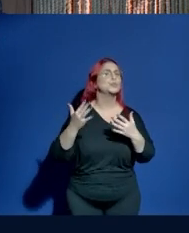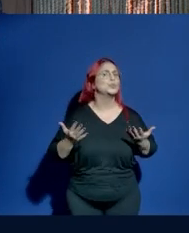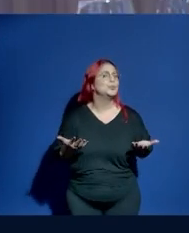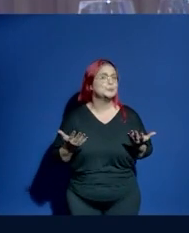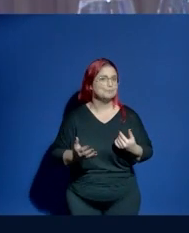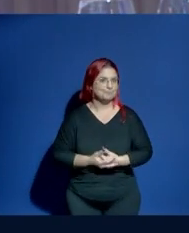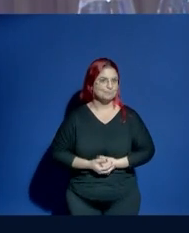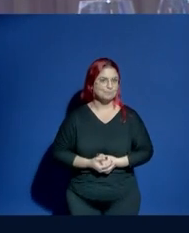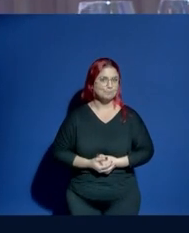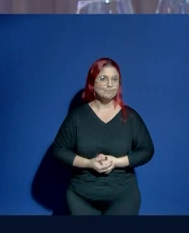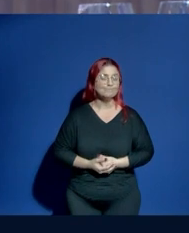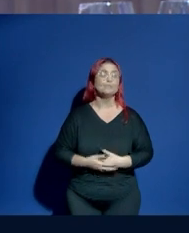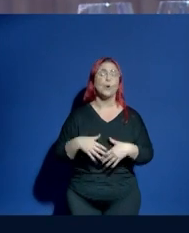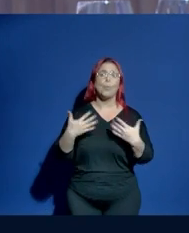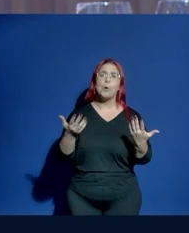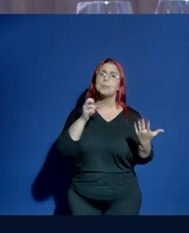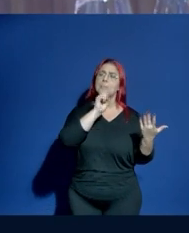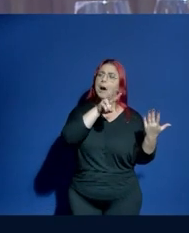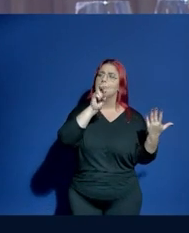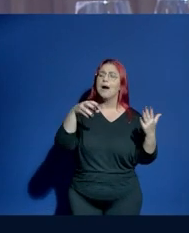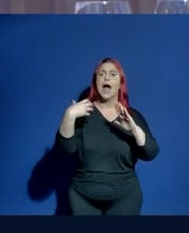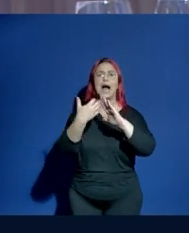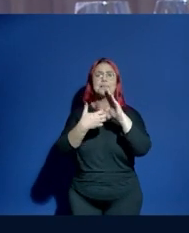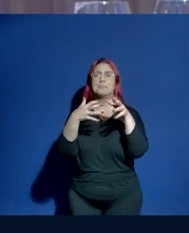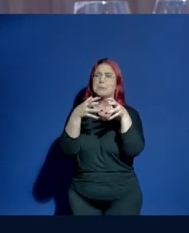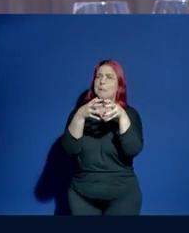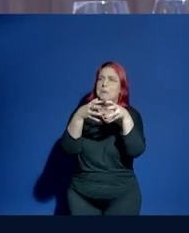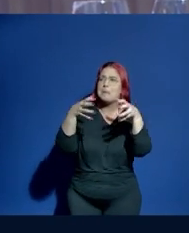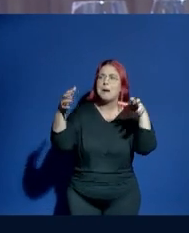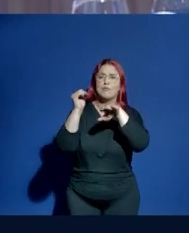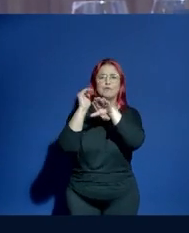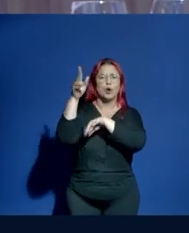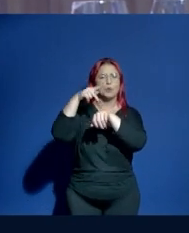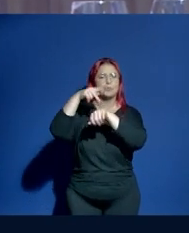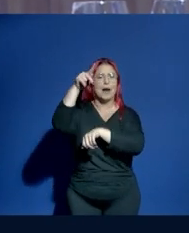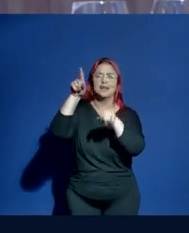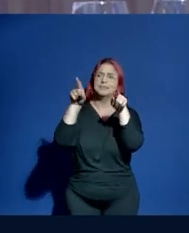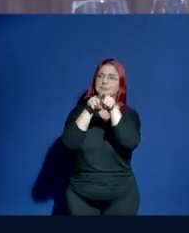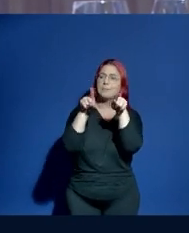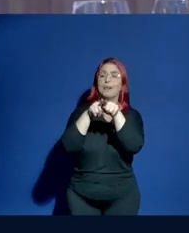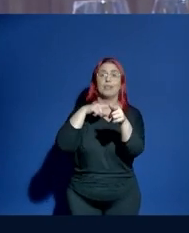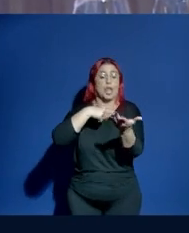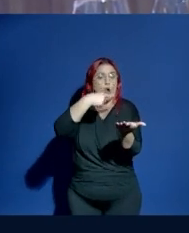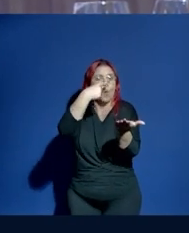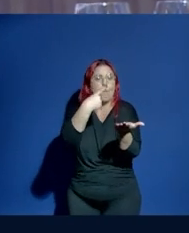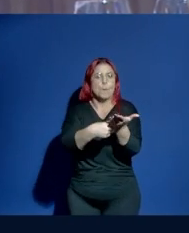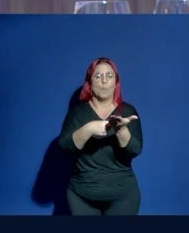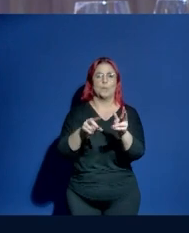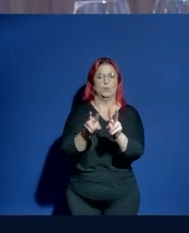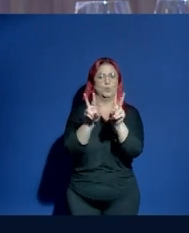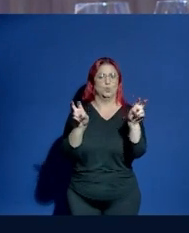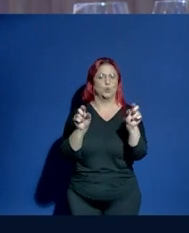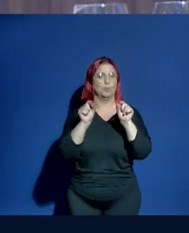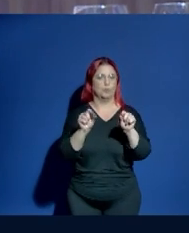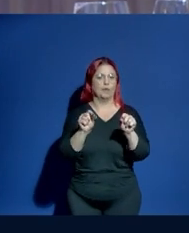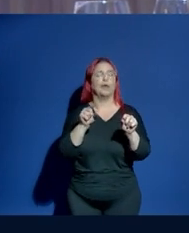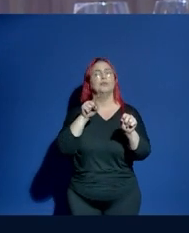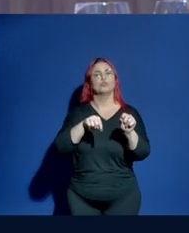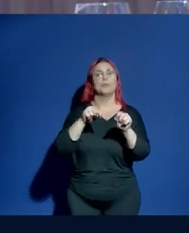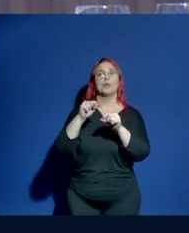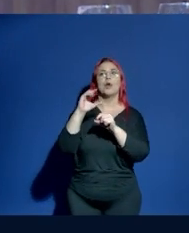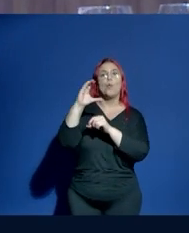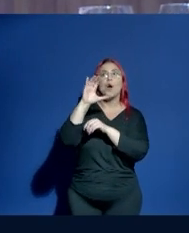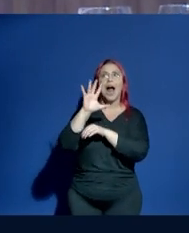quando a gente olha de fato as multinacionais elas fizeram vários compromissos relacionados a descarbonização